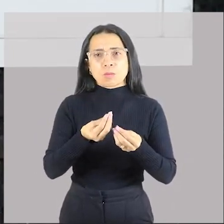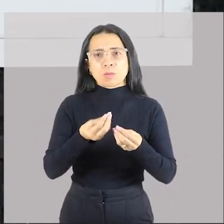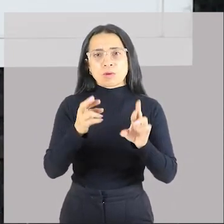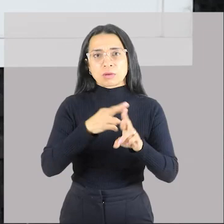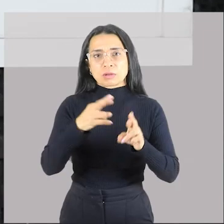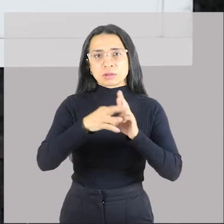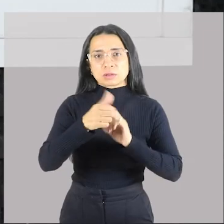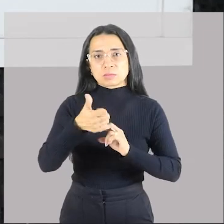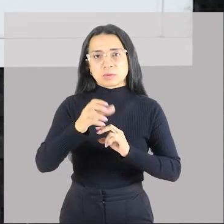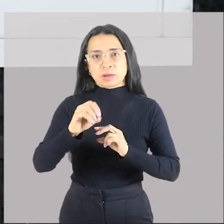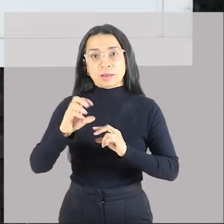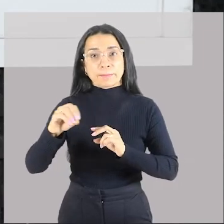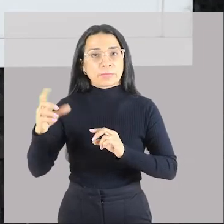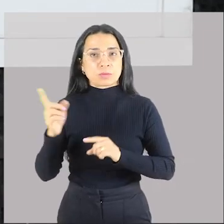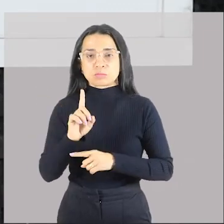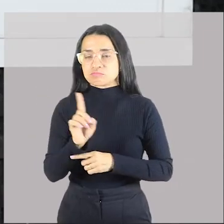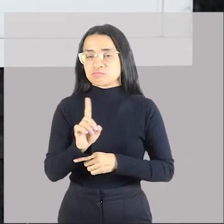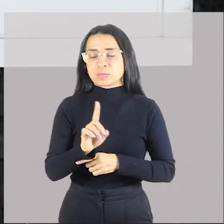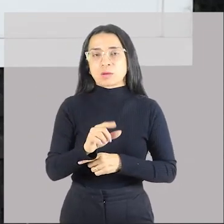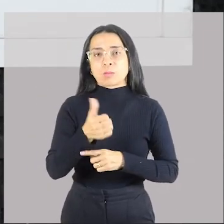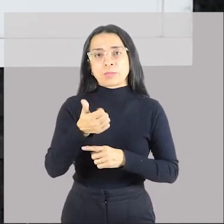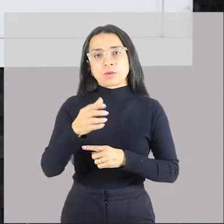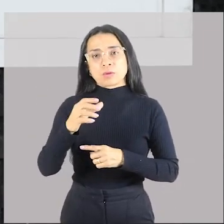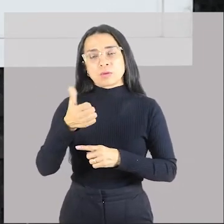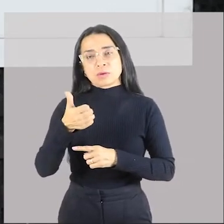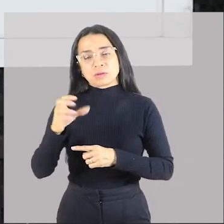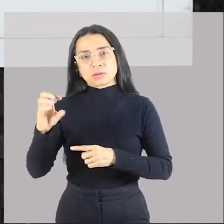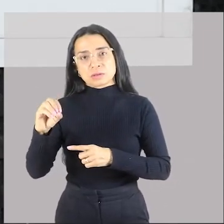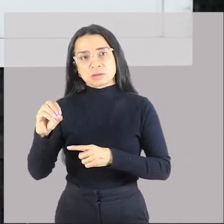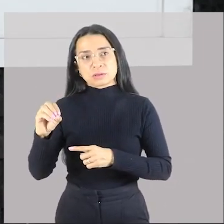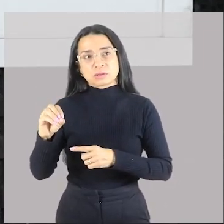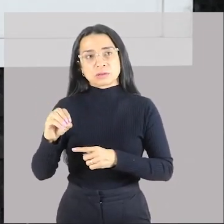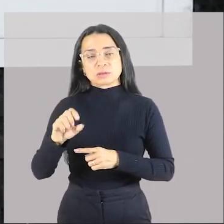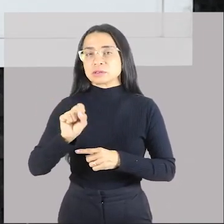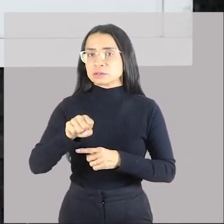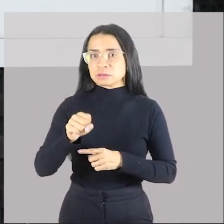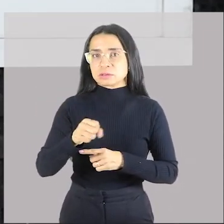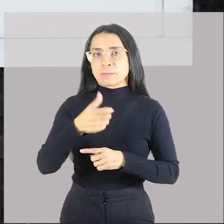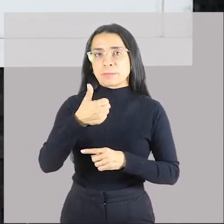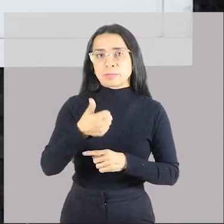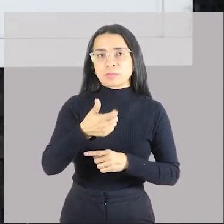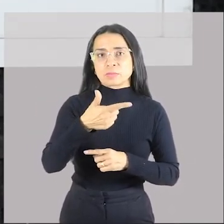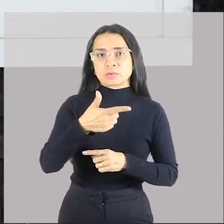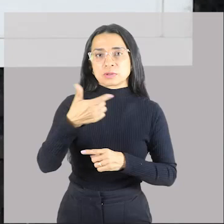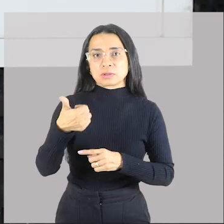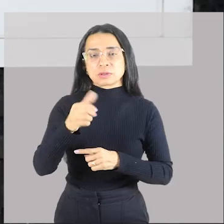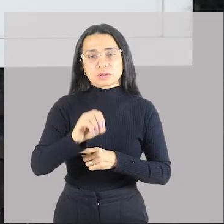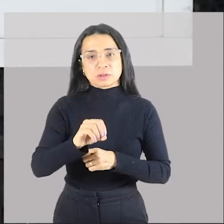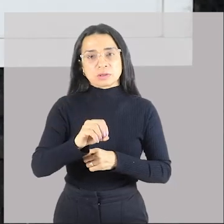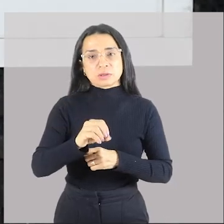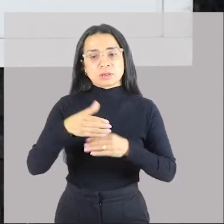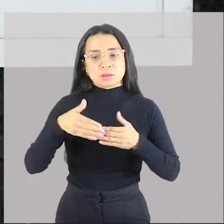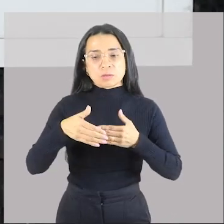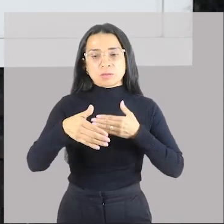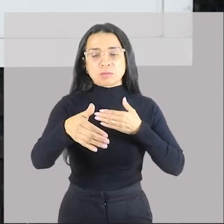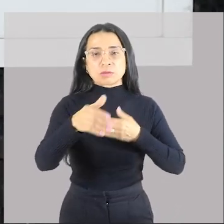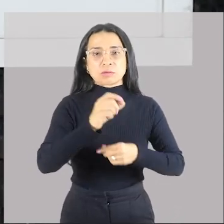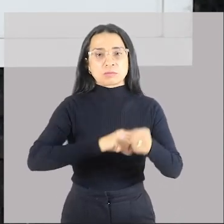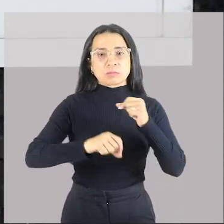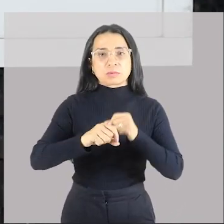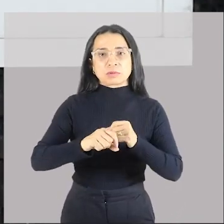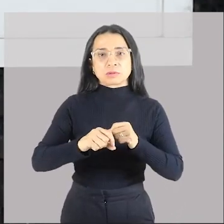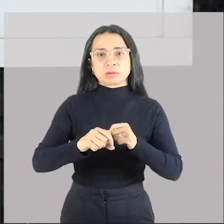de 1.100? Não. Seria em cima de quanto? De 1.210 e assim sucessivamente. Tá? Então, essa é